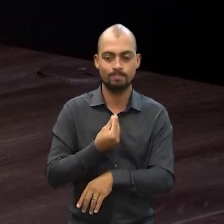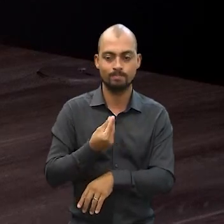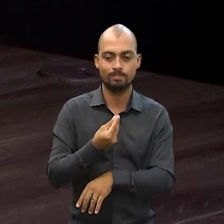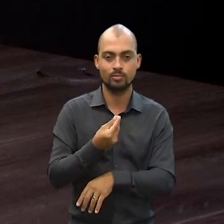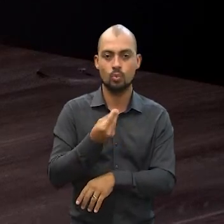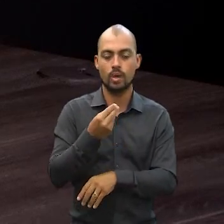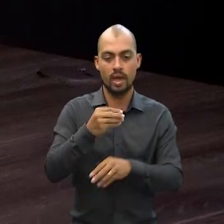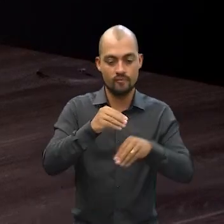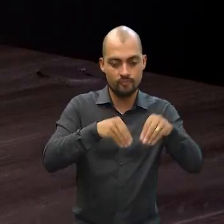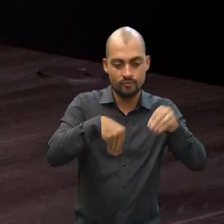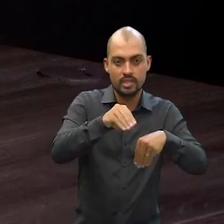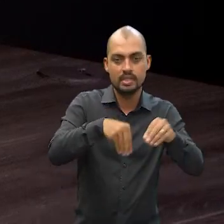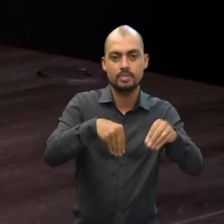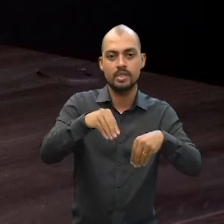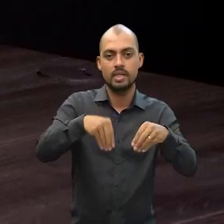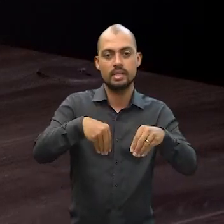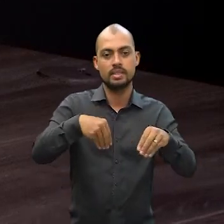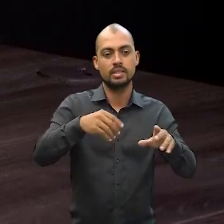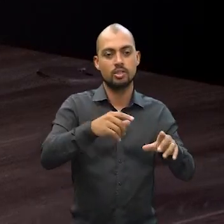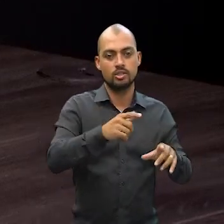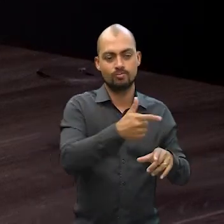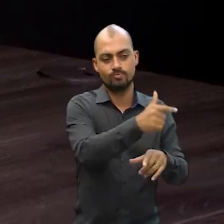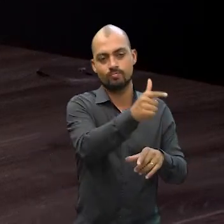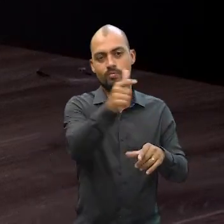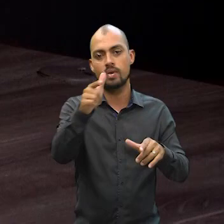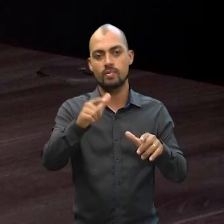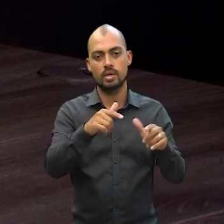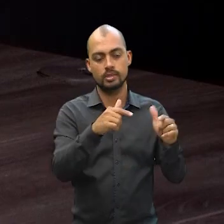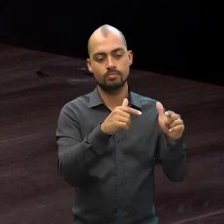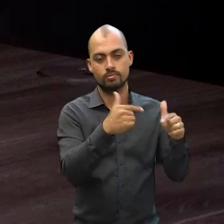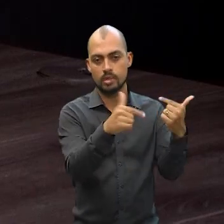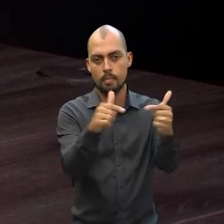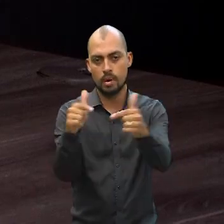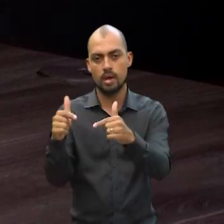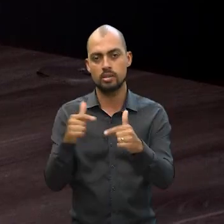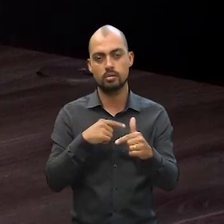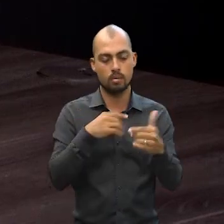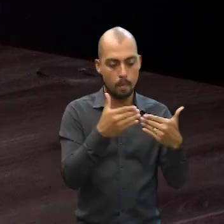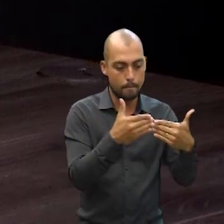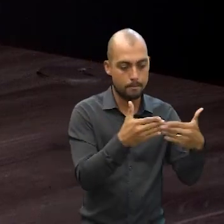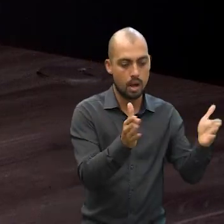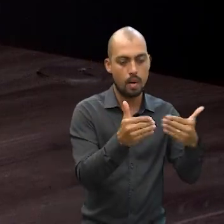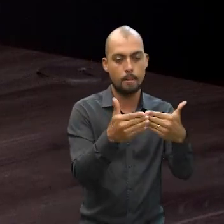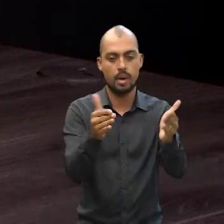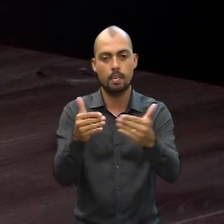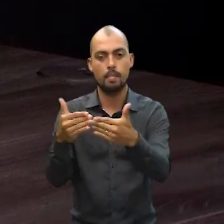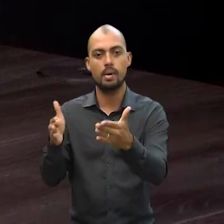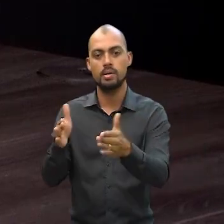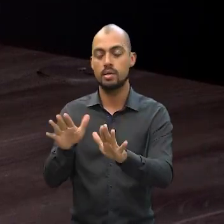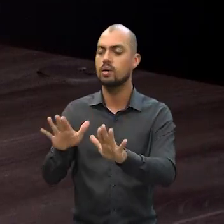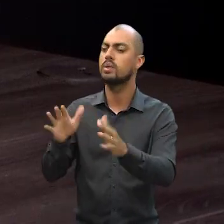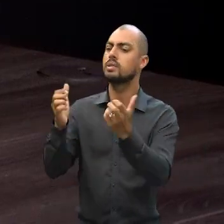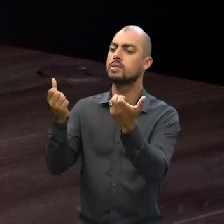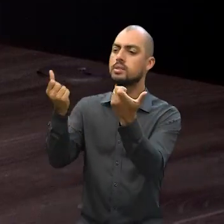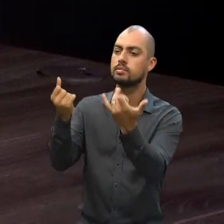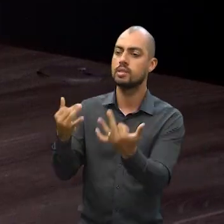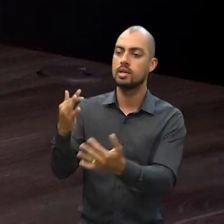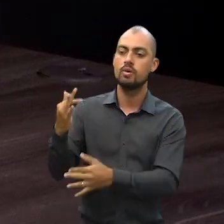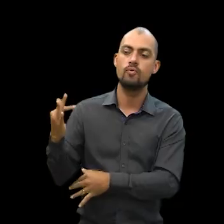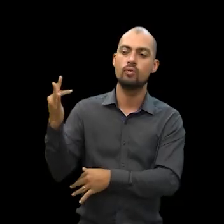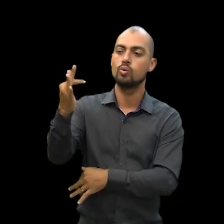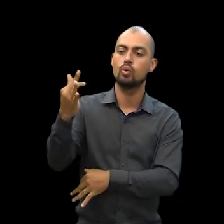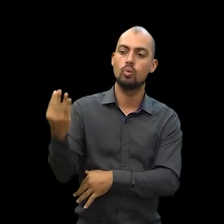a flexibilização de várias atividades também abrem novos leques. Eu queria que você falasse do futuro da